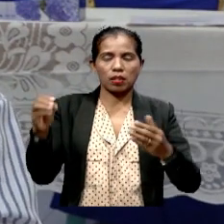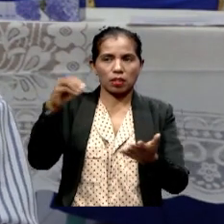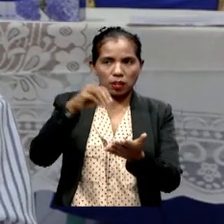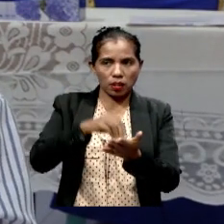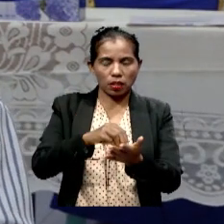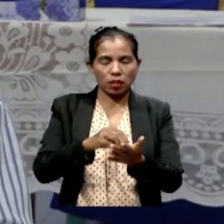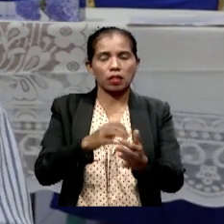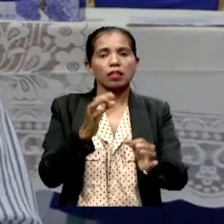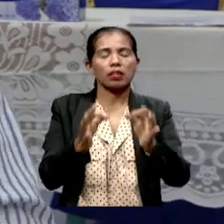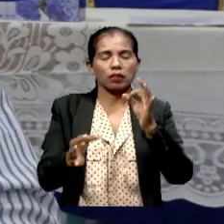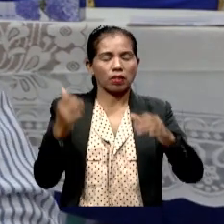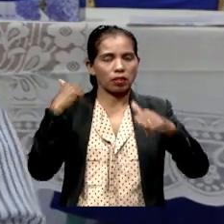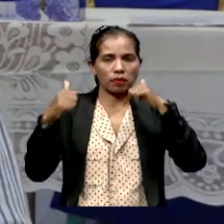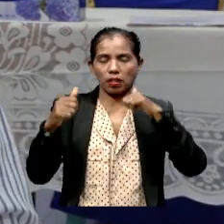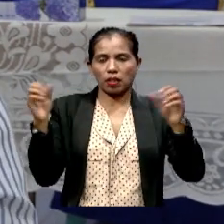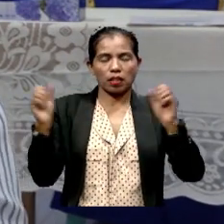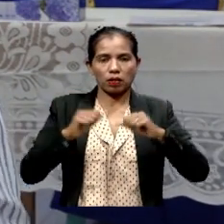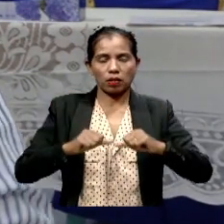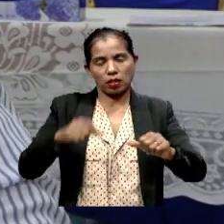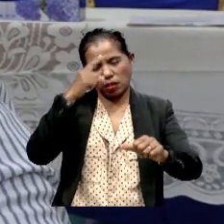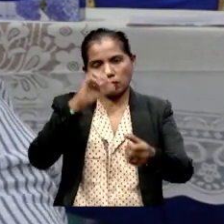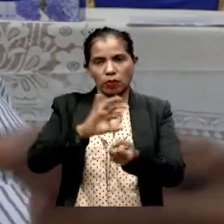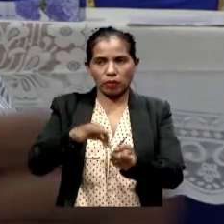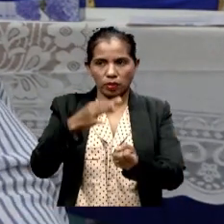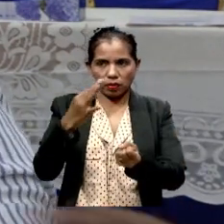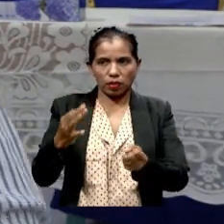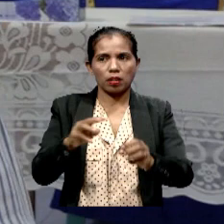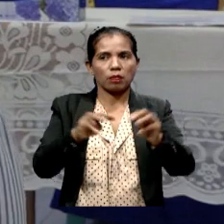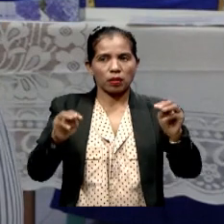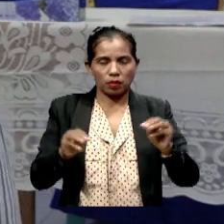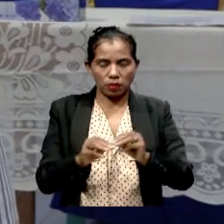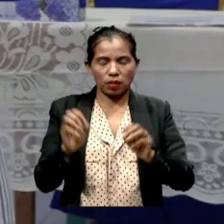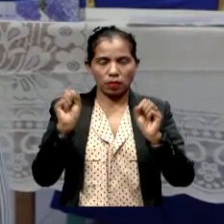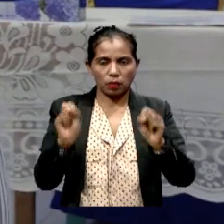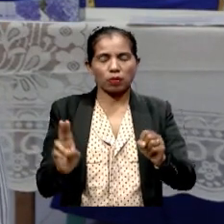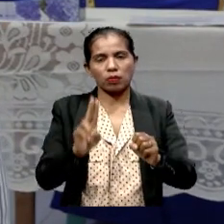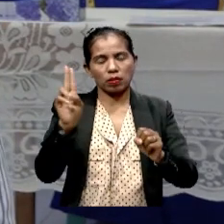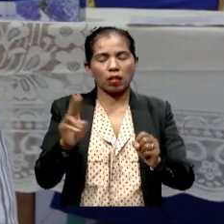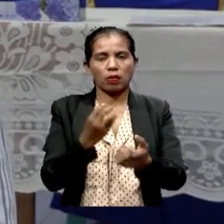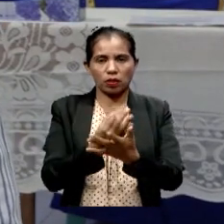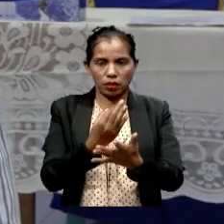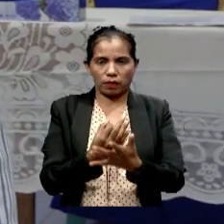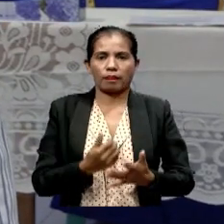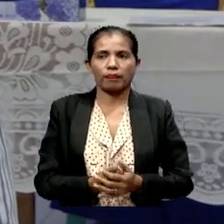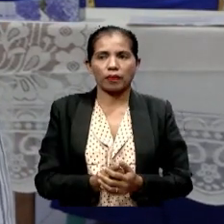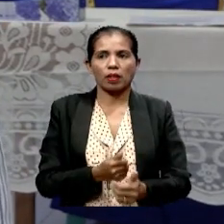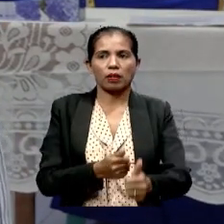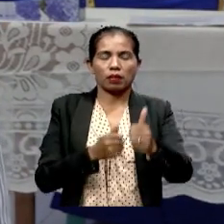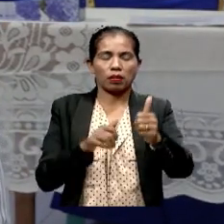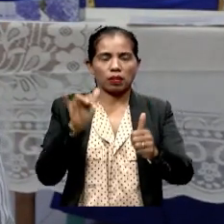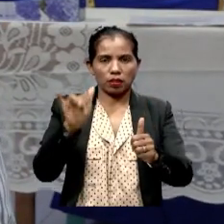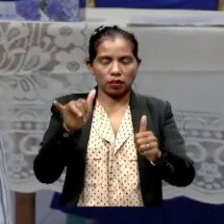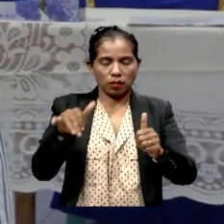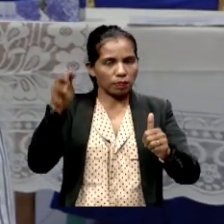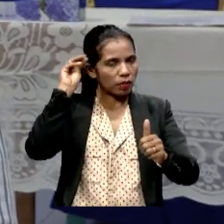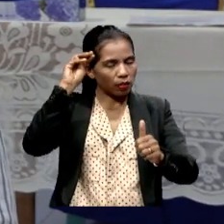a atividade lá, ou razão também COVID, ou seja, nem município. Se possível, mas não é que você não tenha que fazer isso. Não é que você tenha que fazer entre o Ministério da